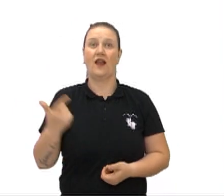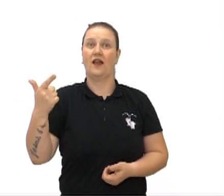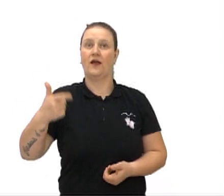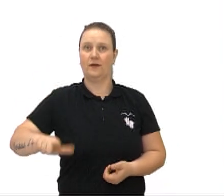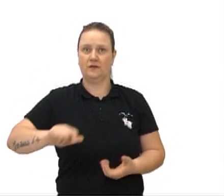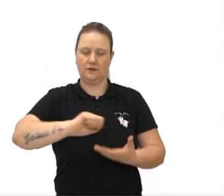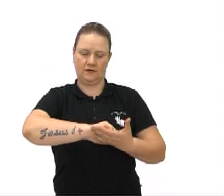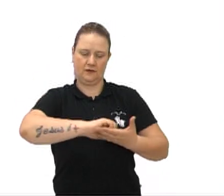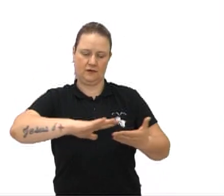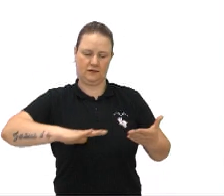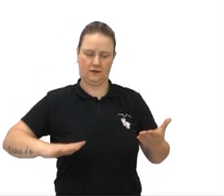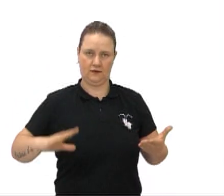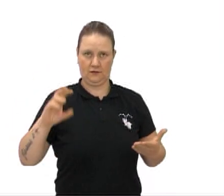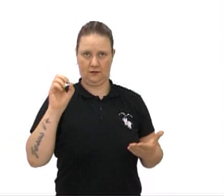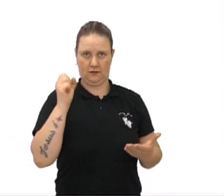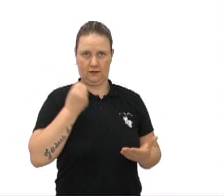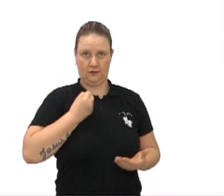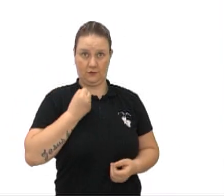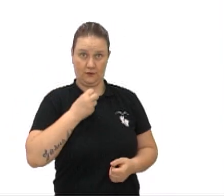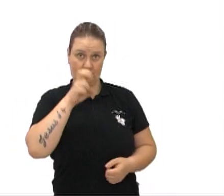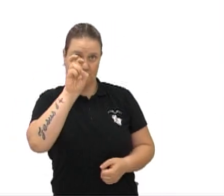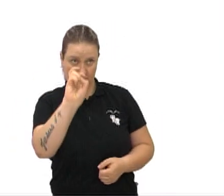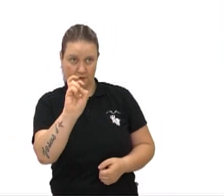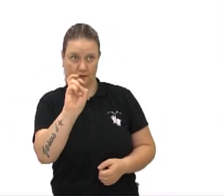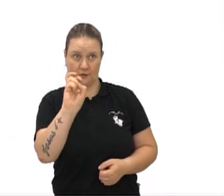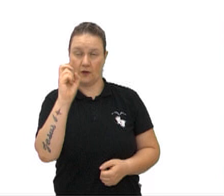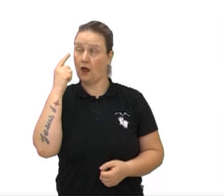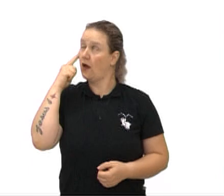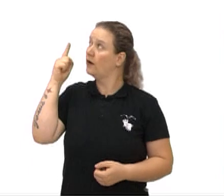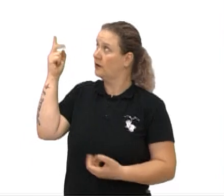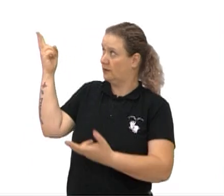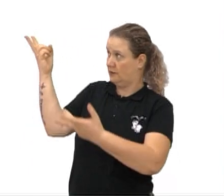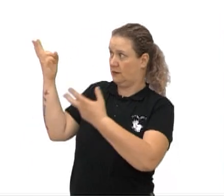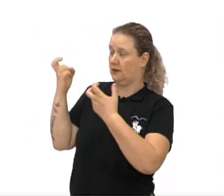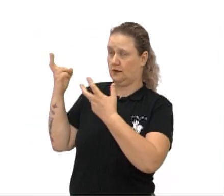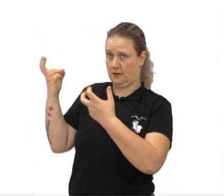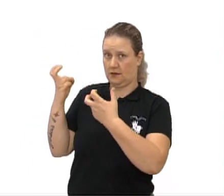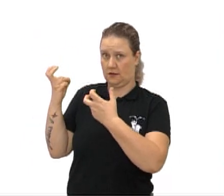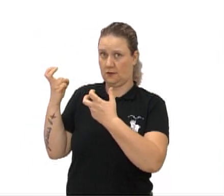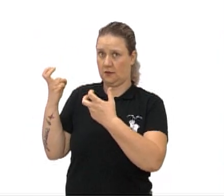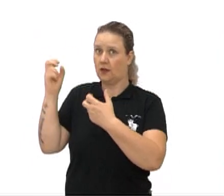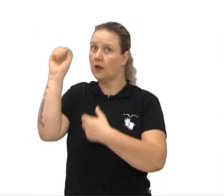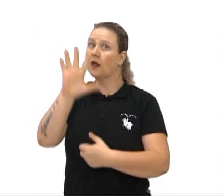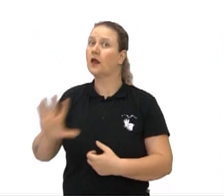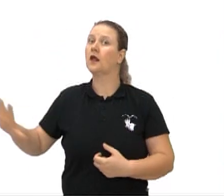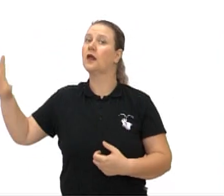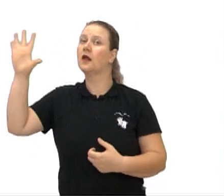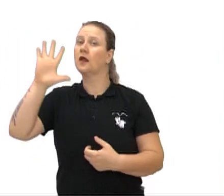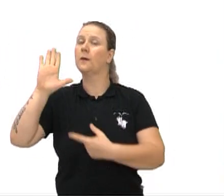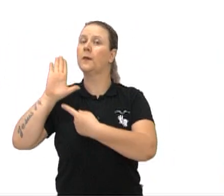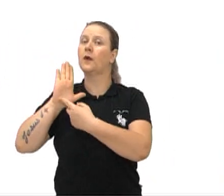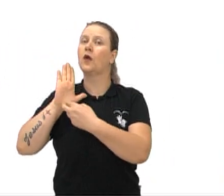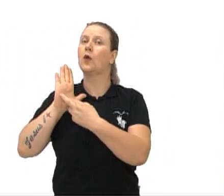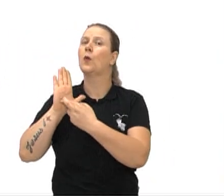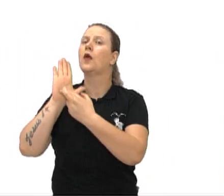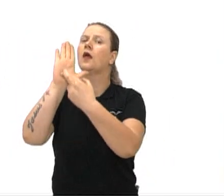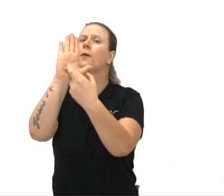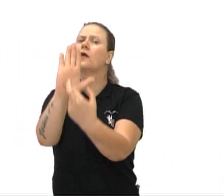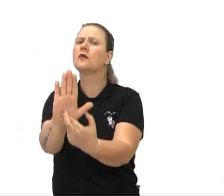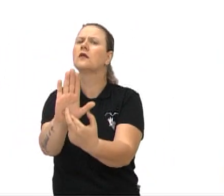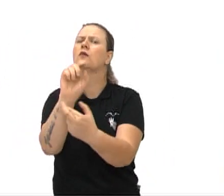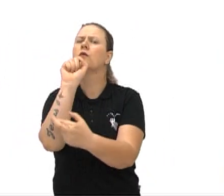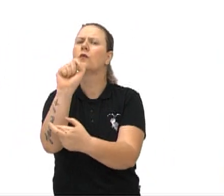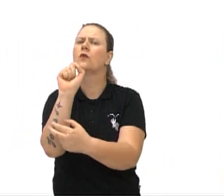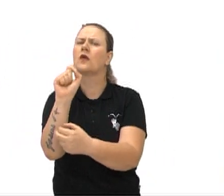Agora, completa o diálogo de acordo com a imagem. Novamente, né, observem que a imagem, eles